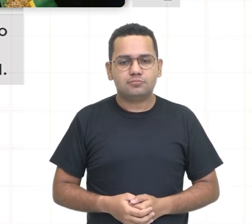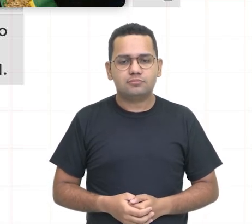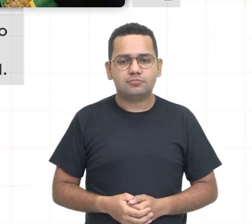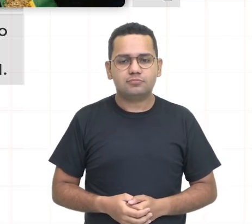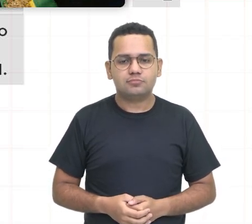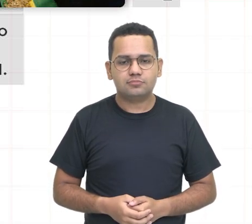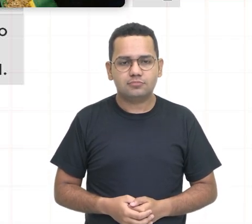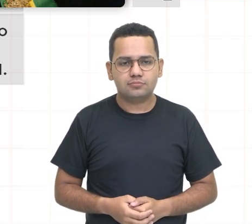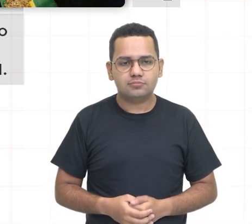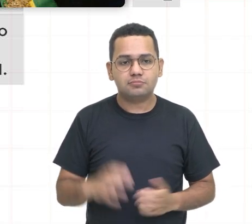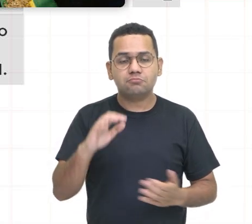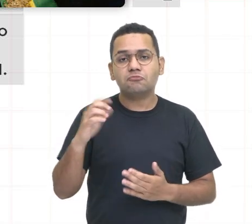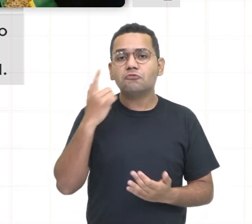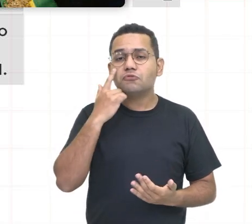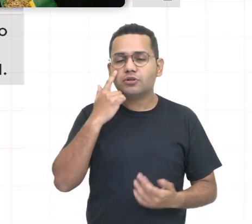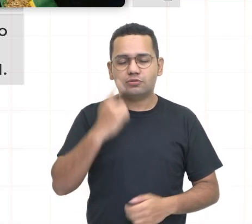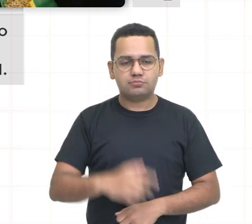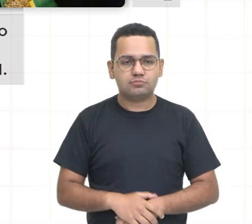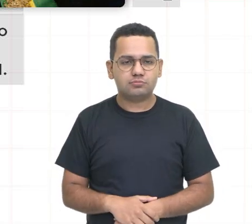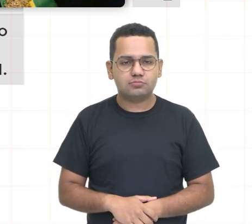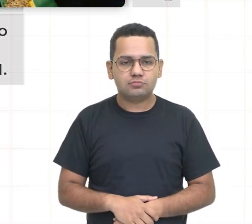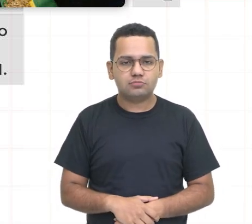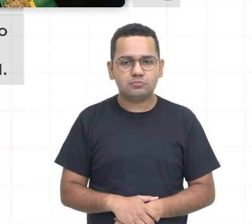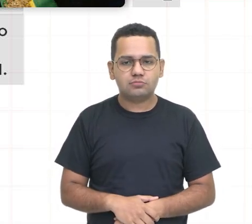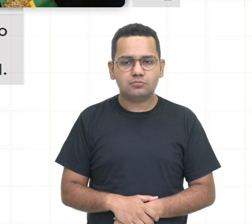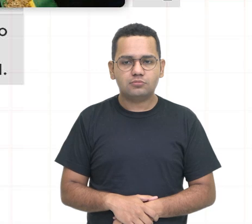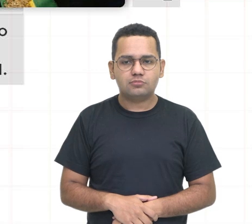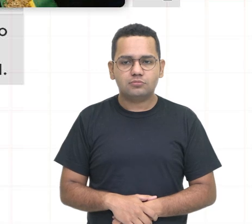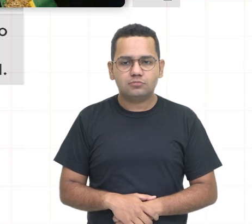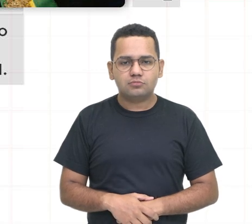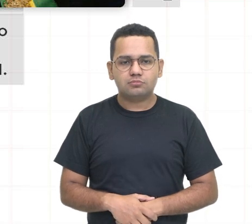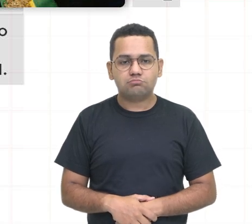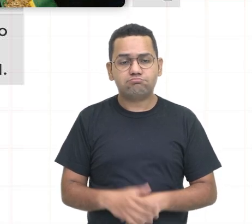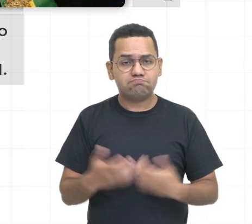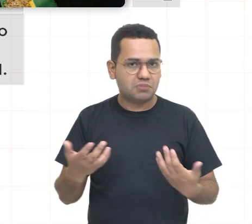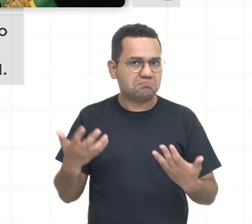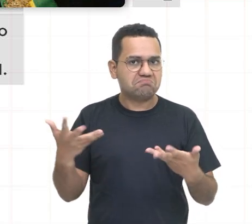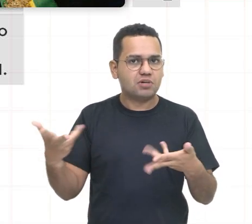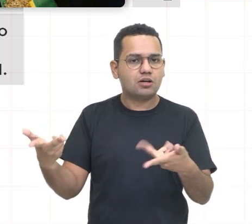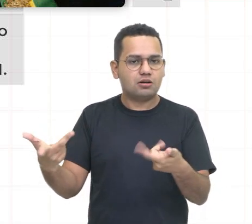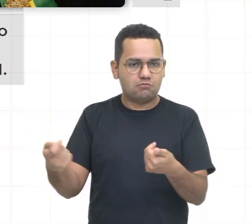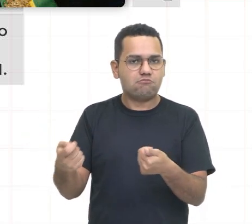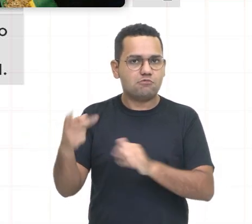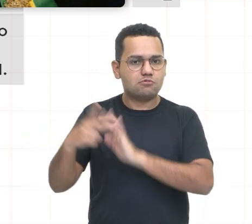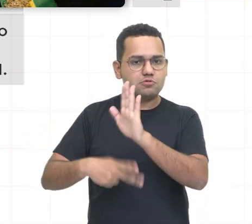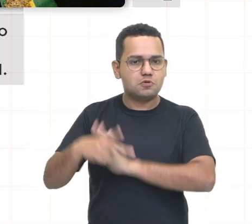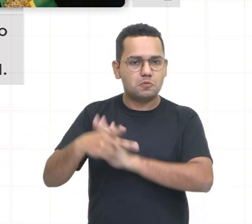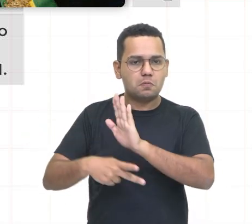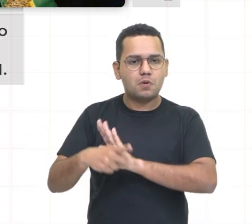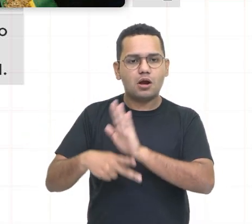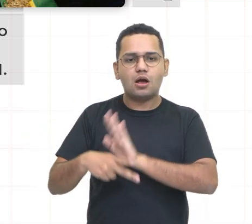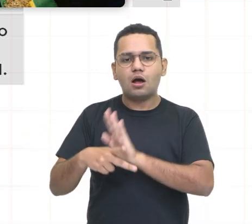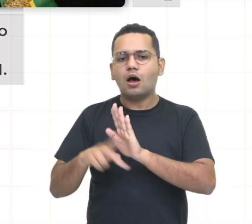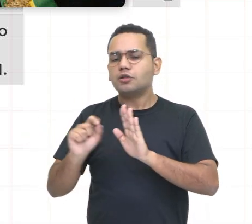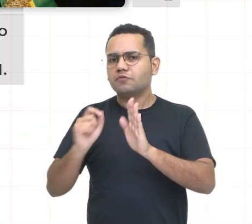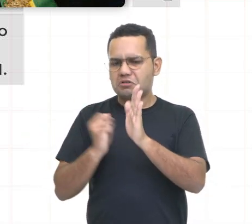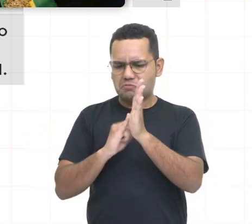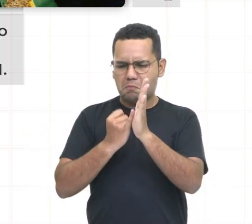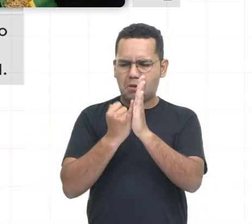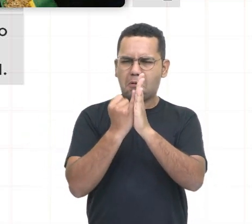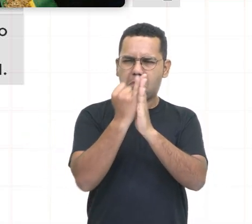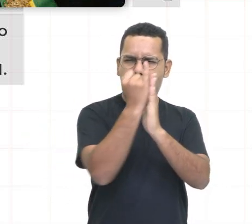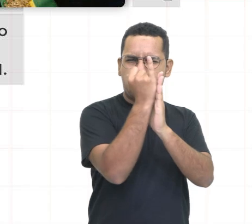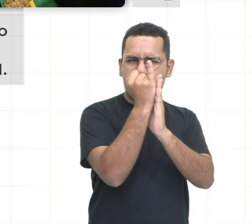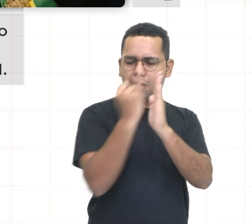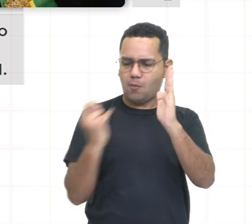ter como resultados o plano, ele foi altamente bem sucedido, reduzindo drasticamente a inflação